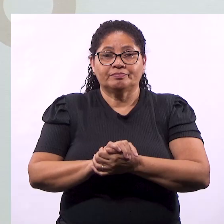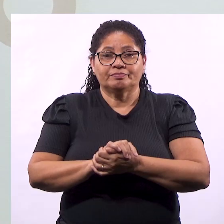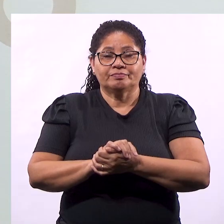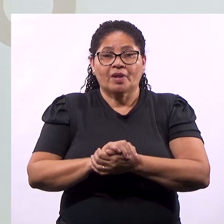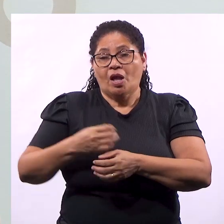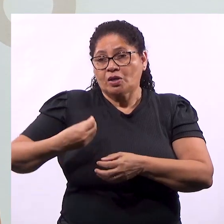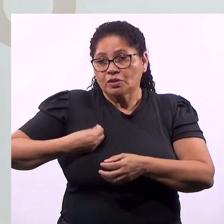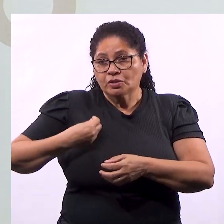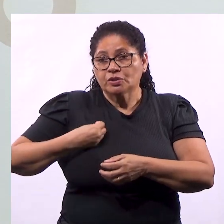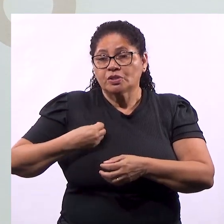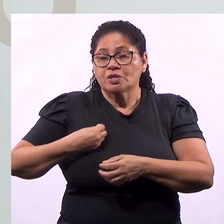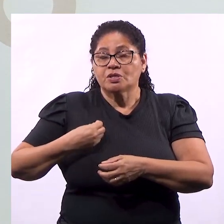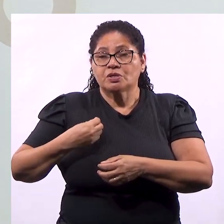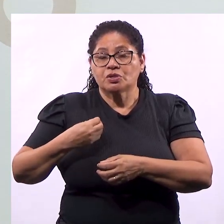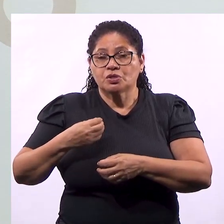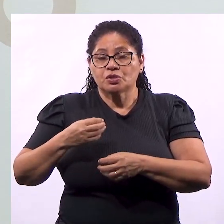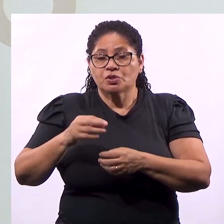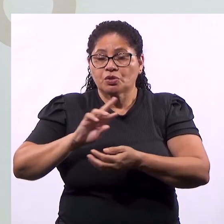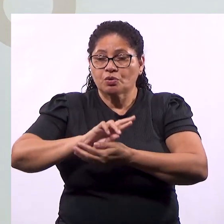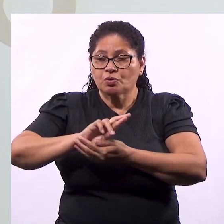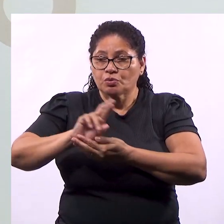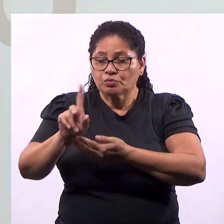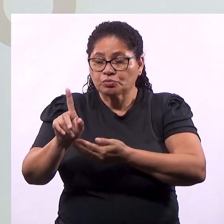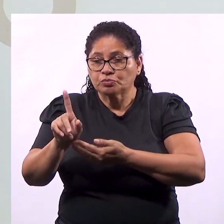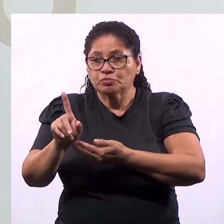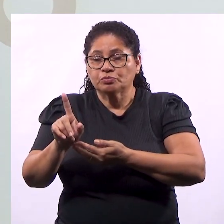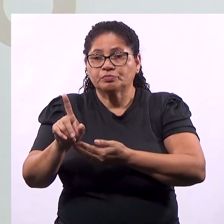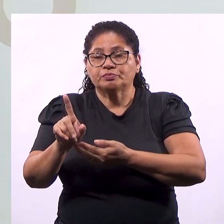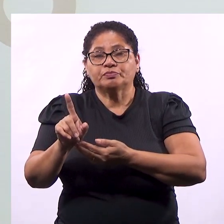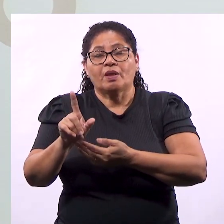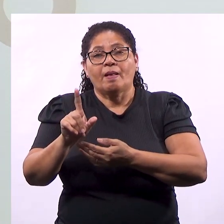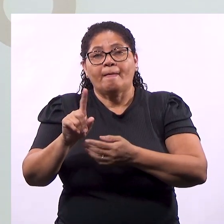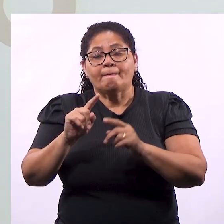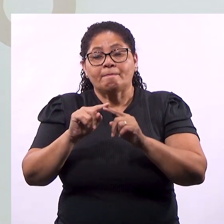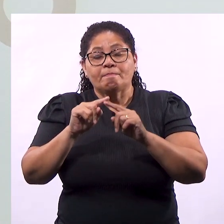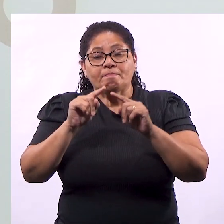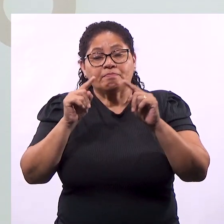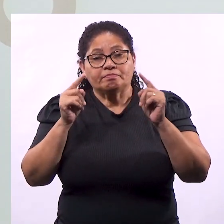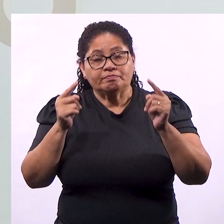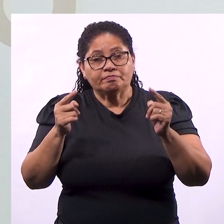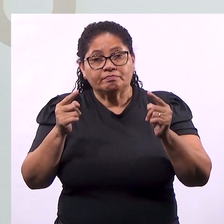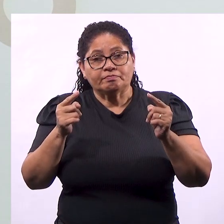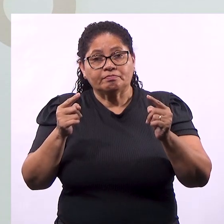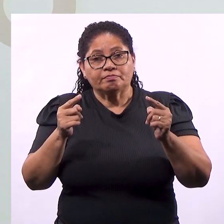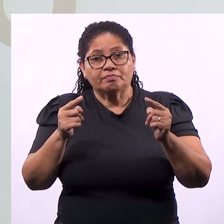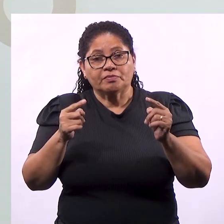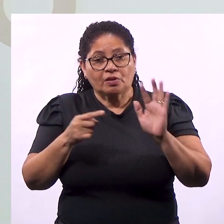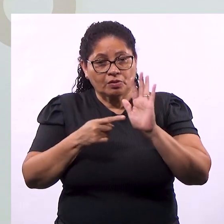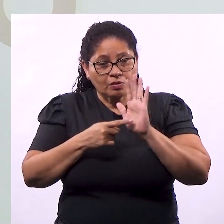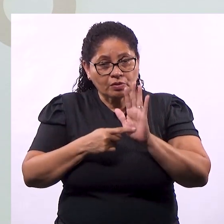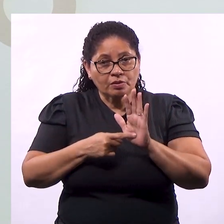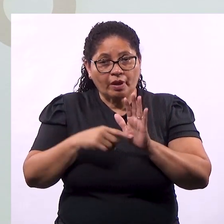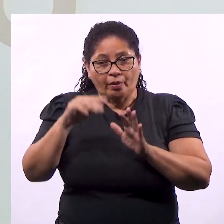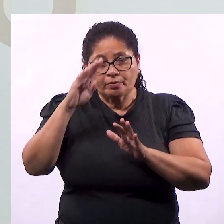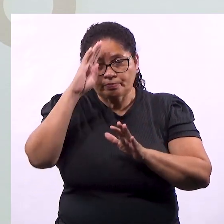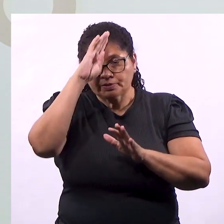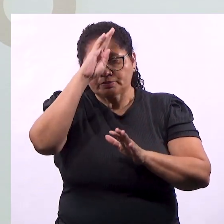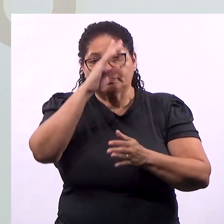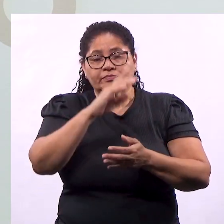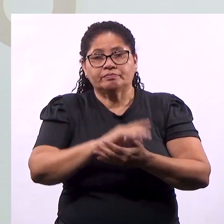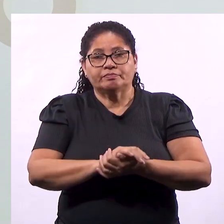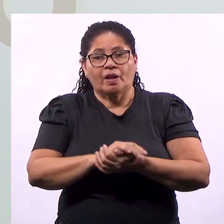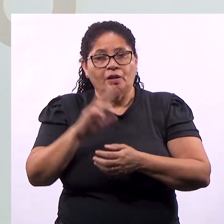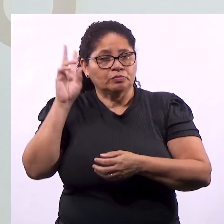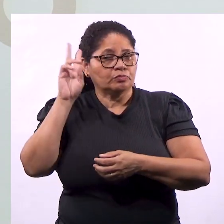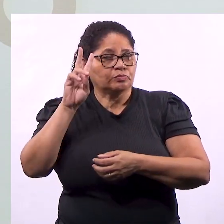avaliação existem outros tipos de avaliação evidentemente Mas eles aqui a gente trouxe os